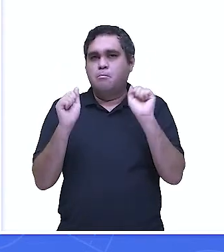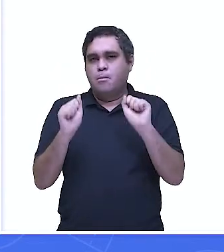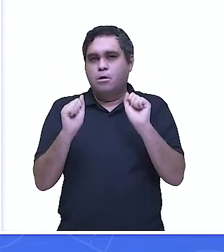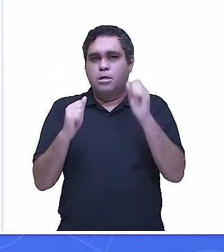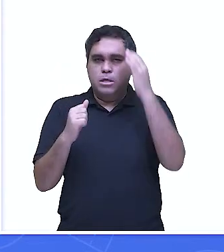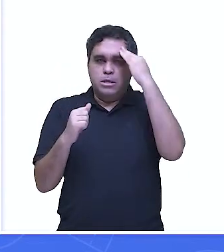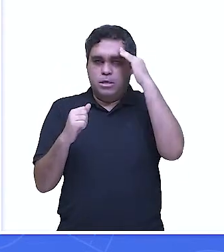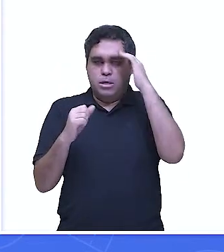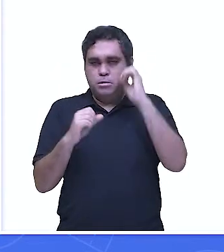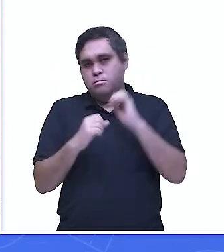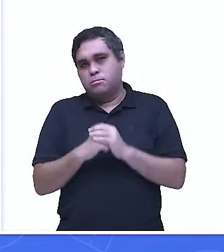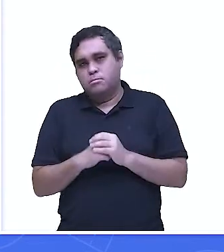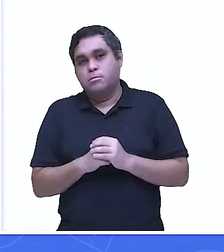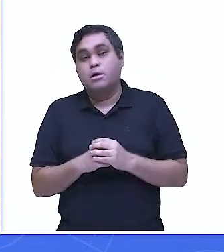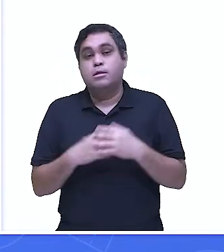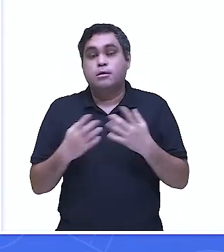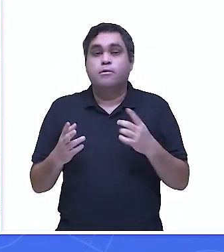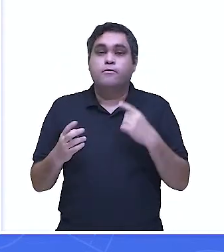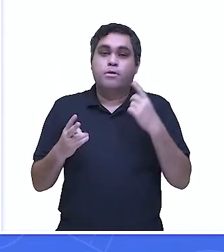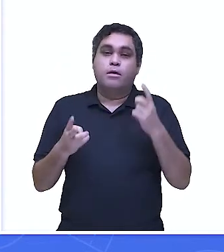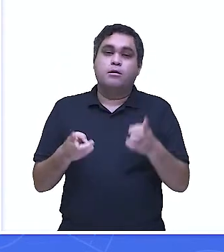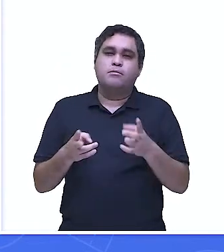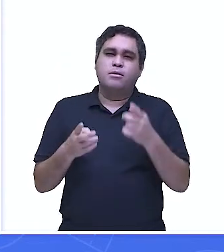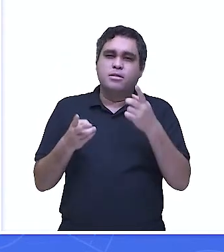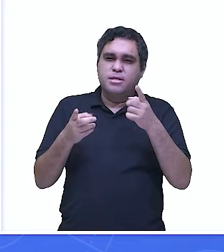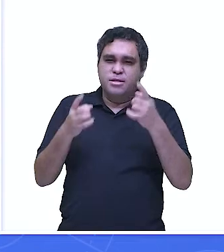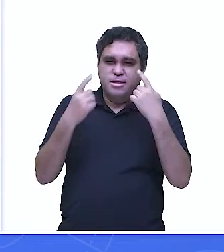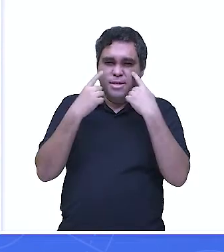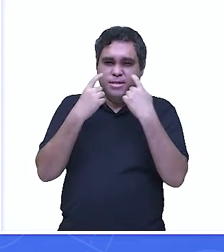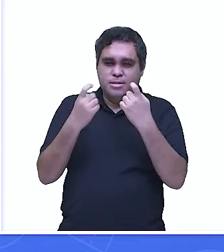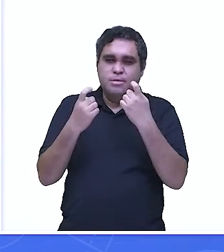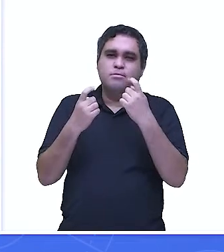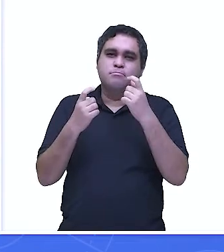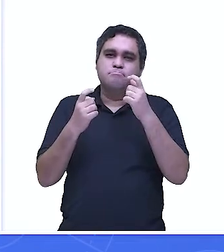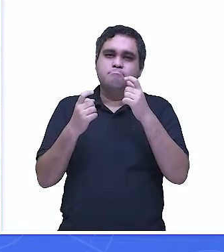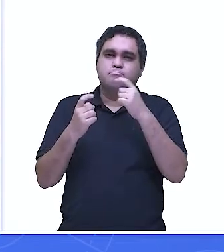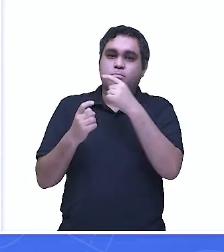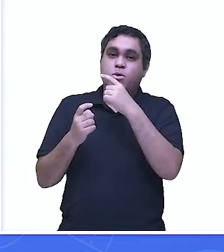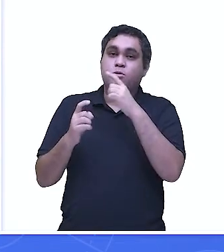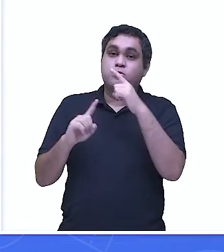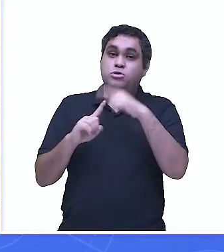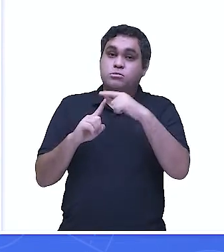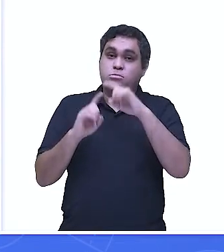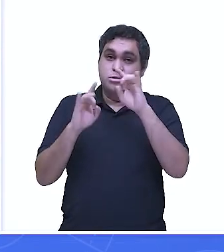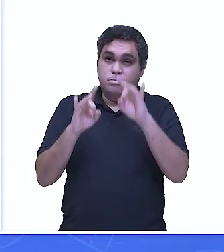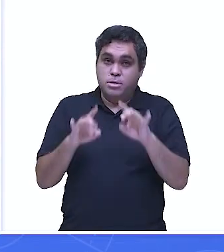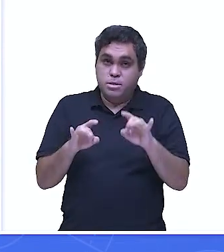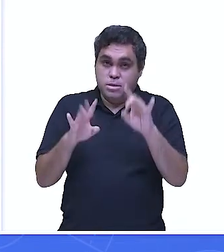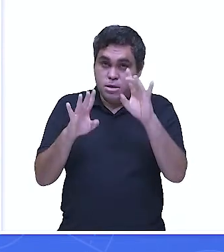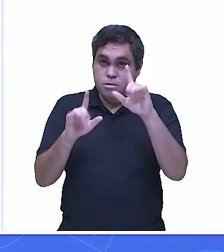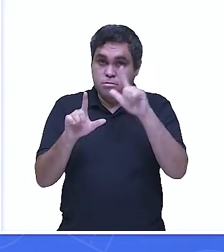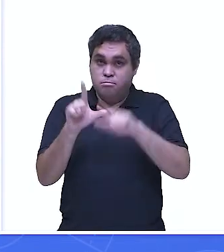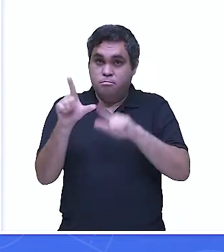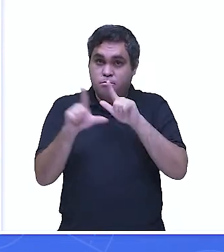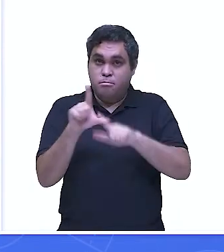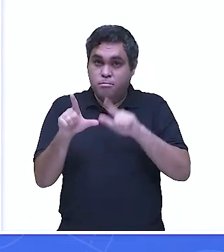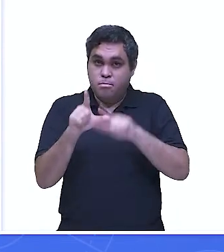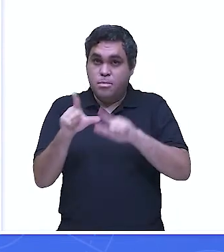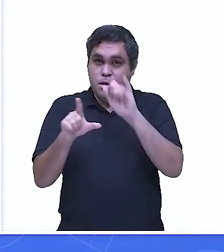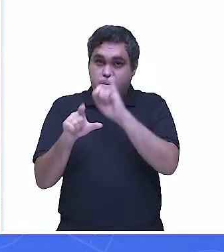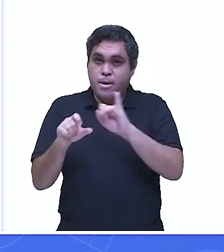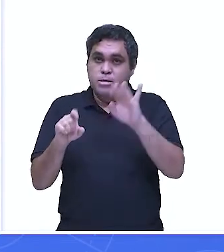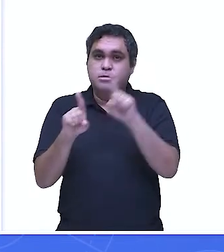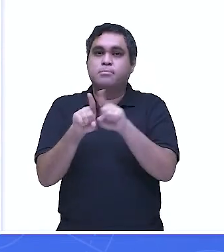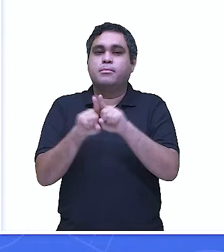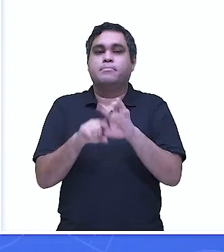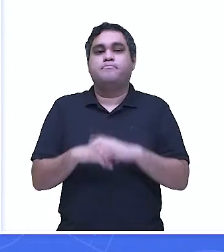Preste atenção nos tipos especiais, porque eles trazem informações importantes. O que pode ser considerado também marca